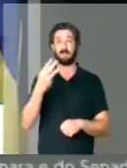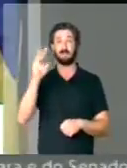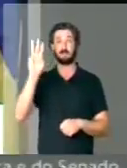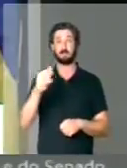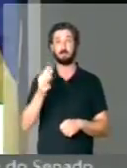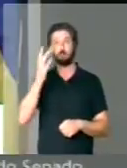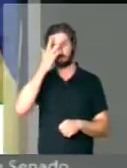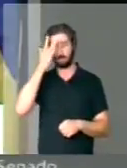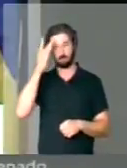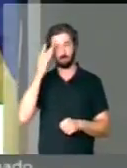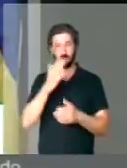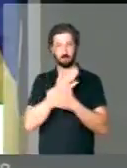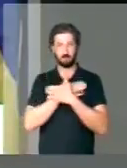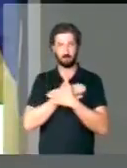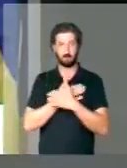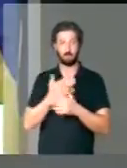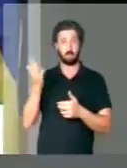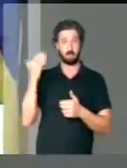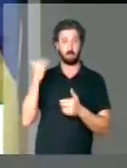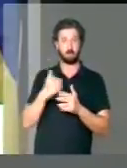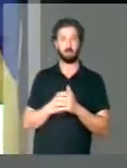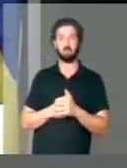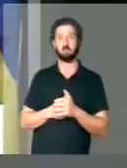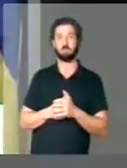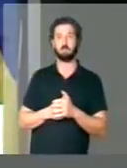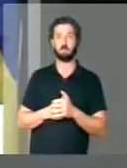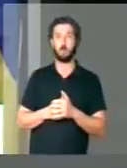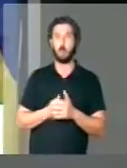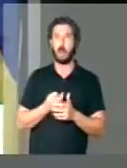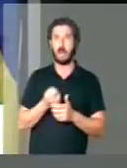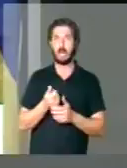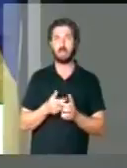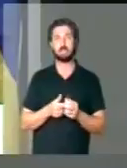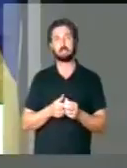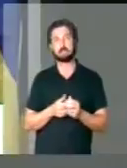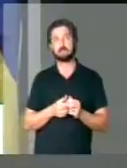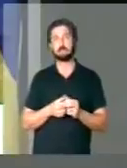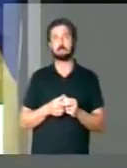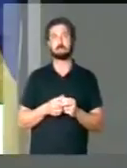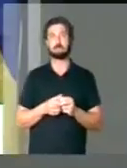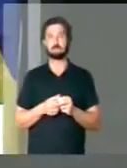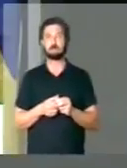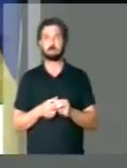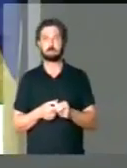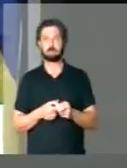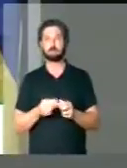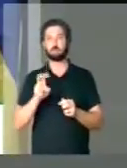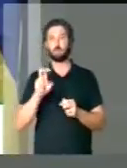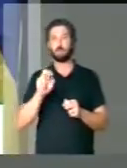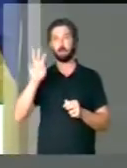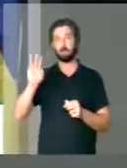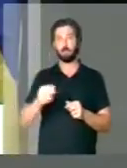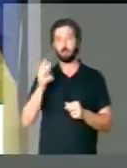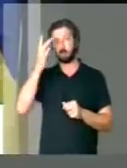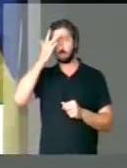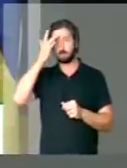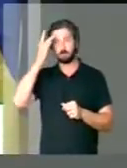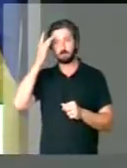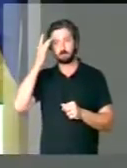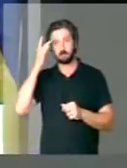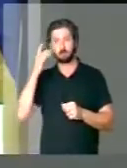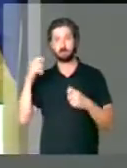13 milhões de desempregados, ou seja, são quase, eu diria que 50 milhões de